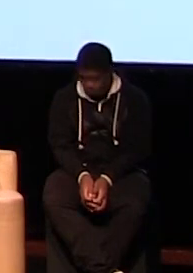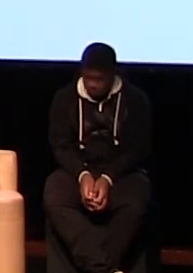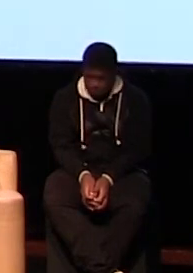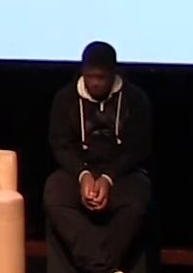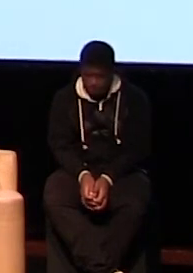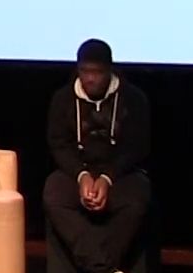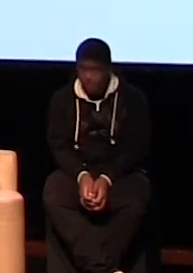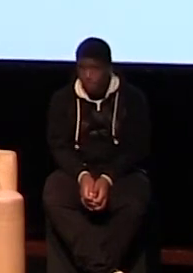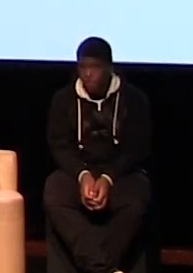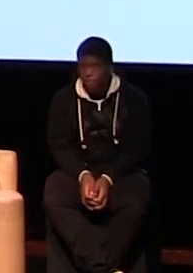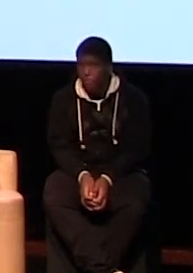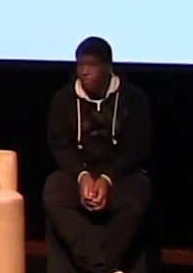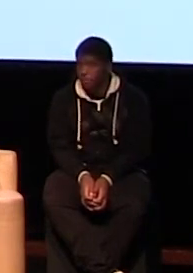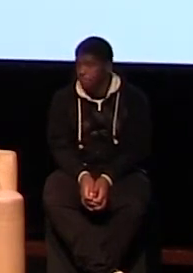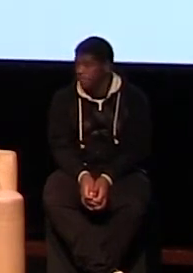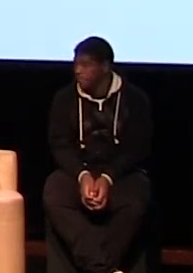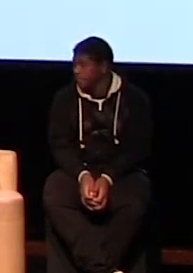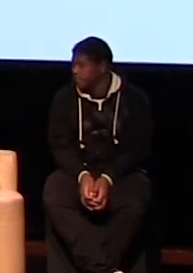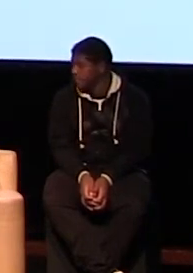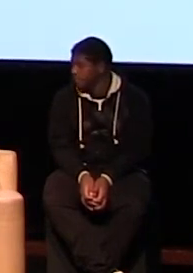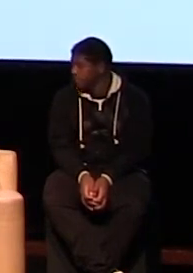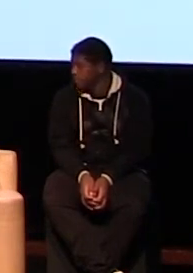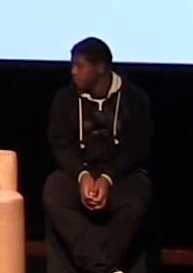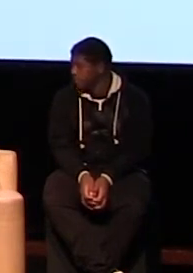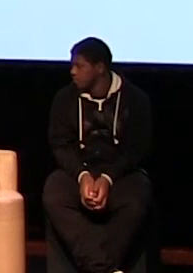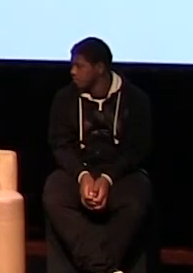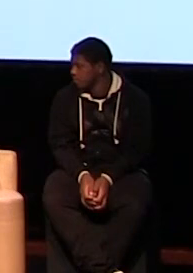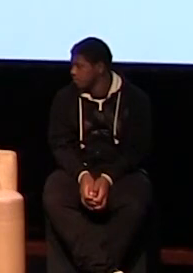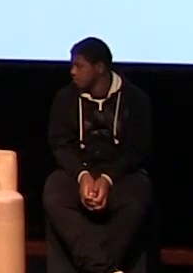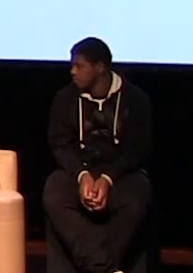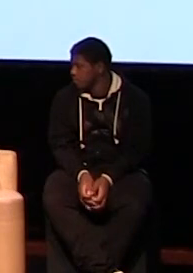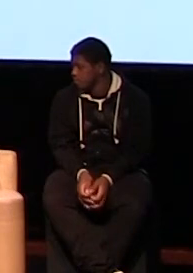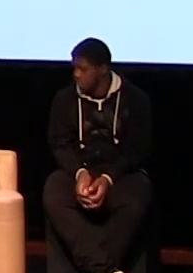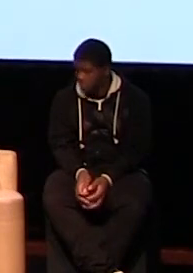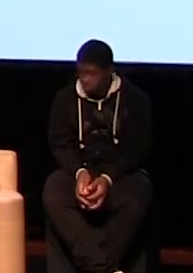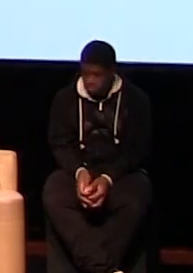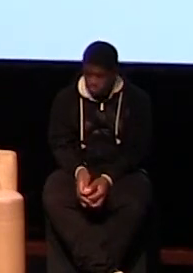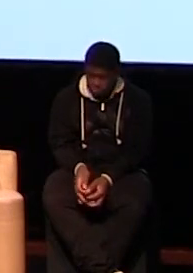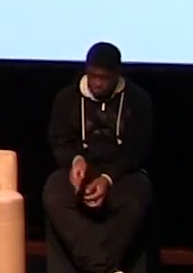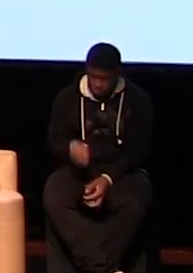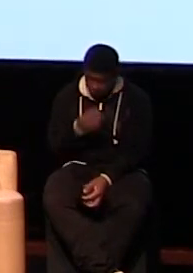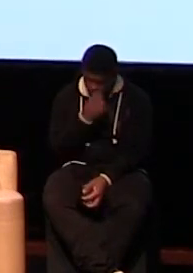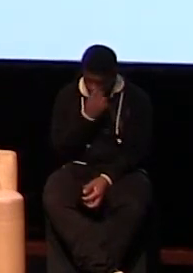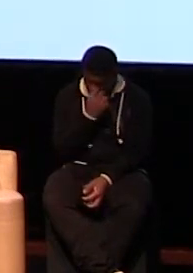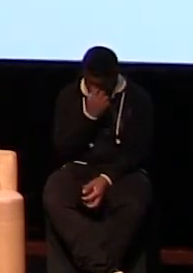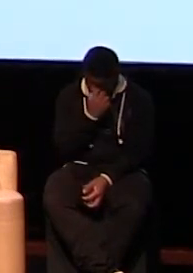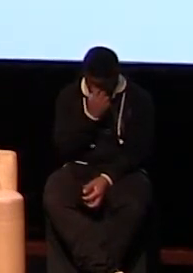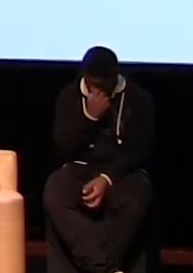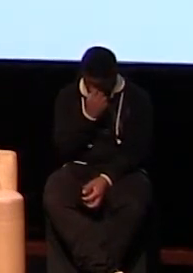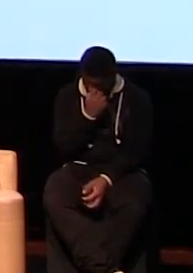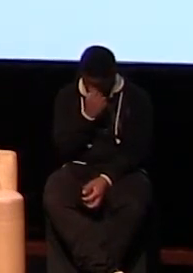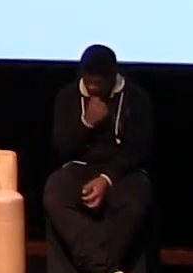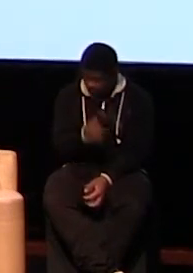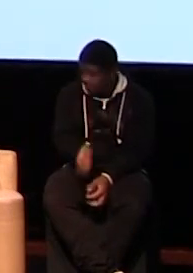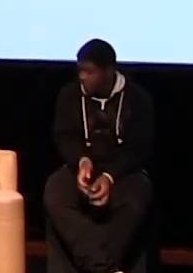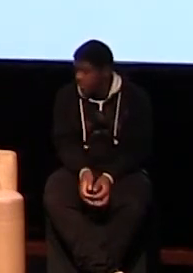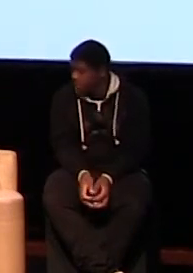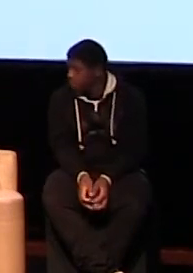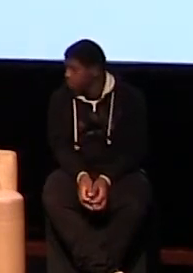educação, a educação em direitos humanos, que orientada por